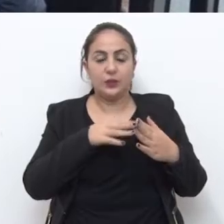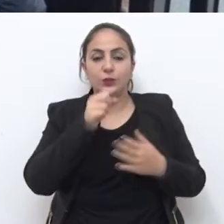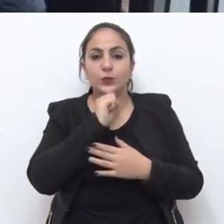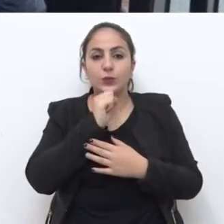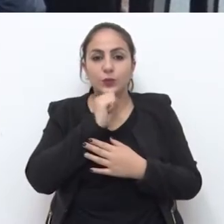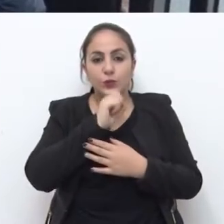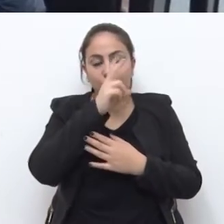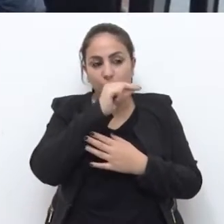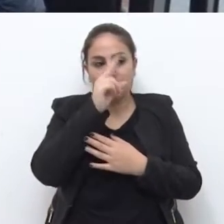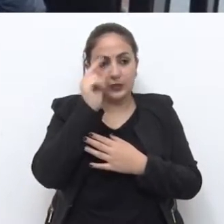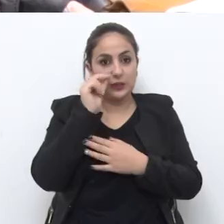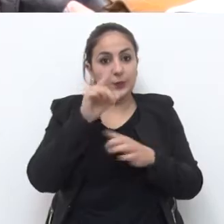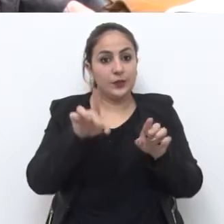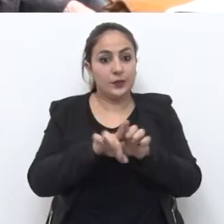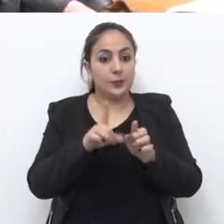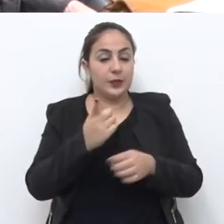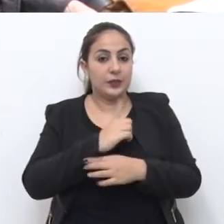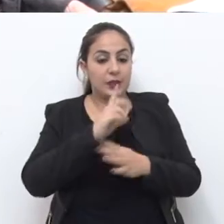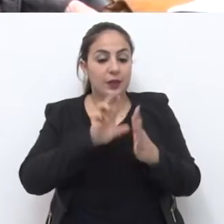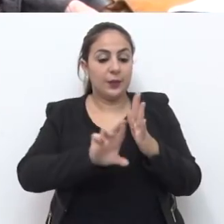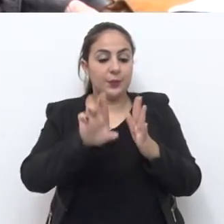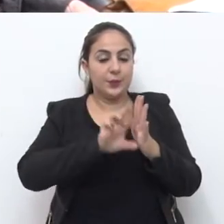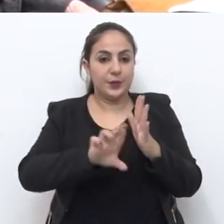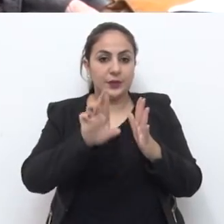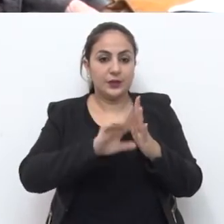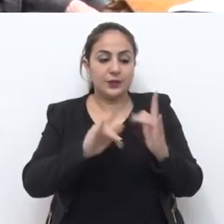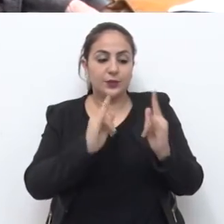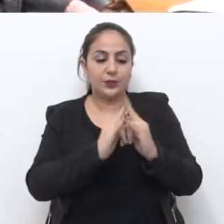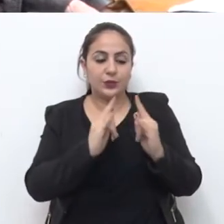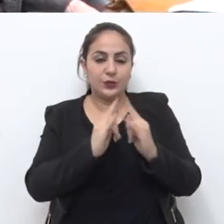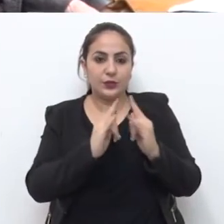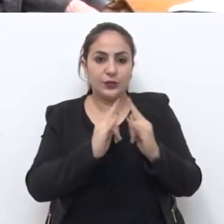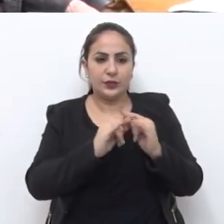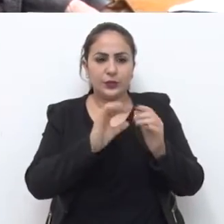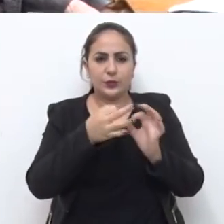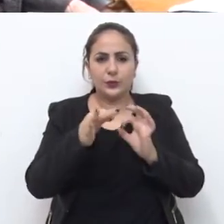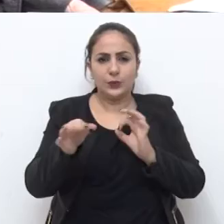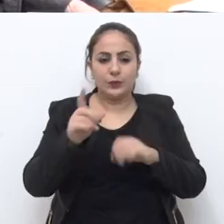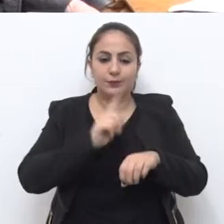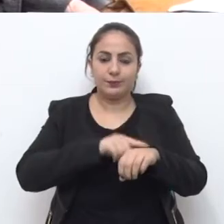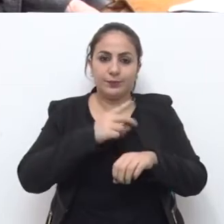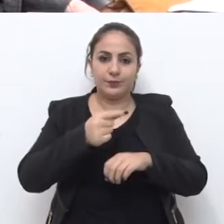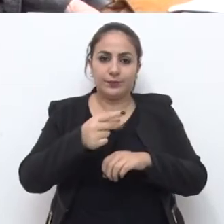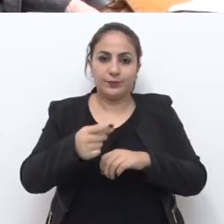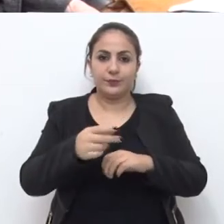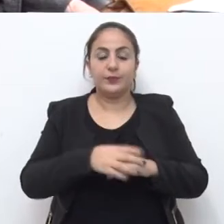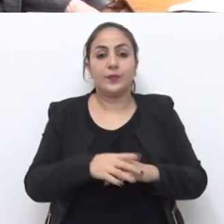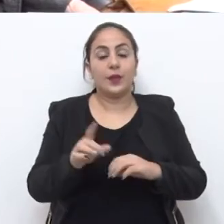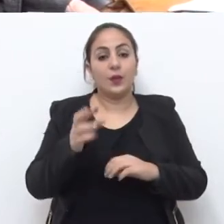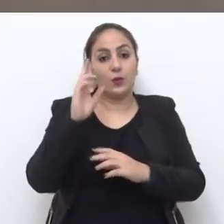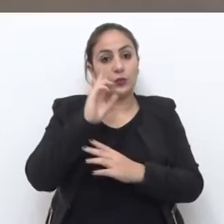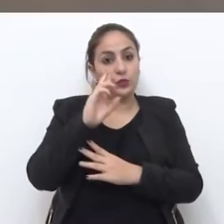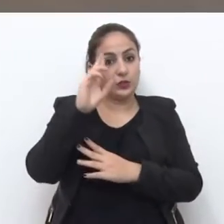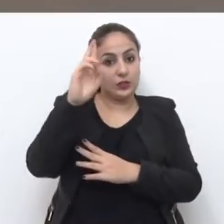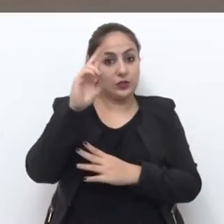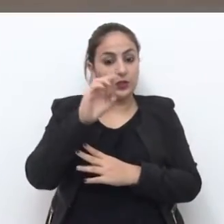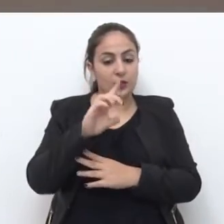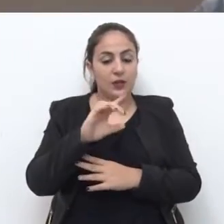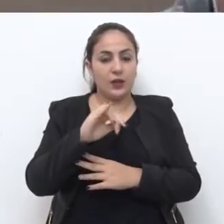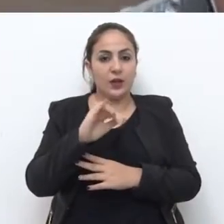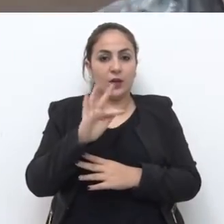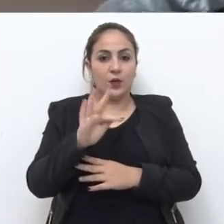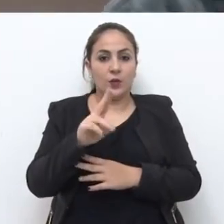do idoso do município, entre eles representantes de instituições de longa permanência. O diretor